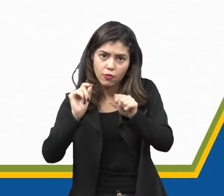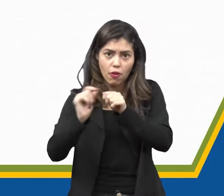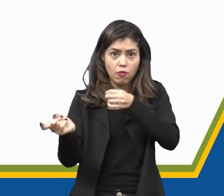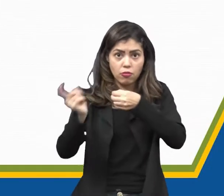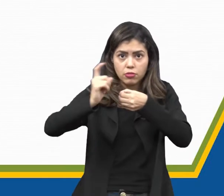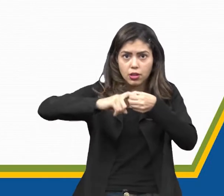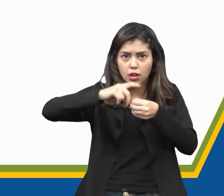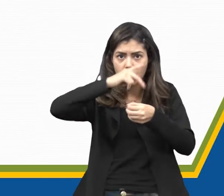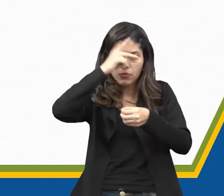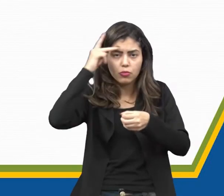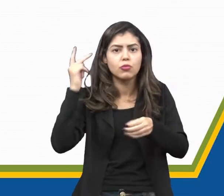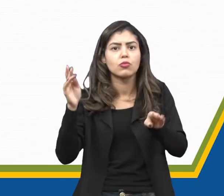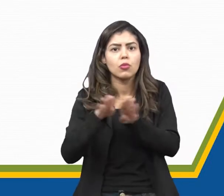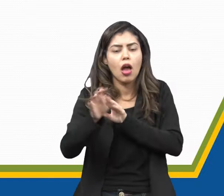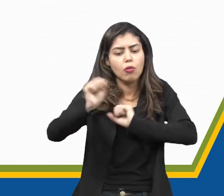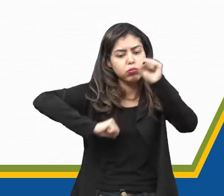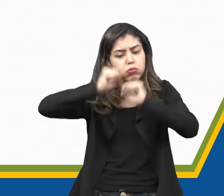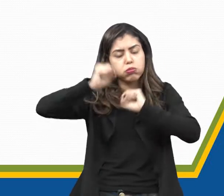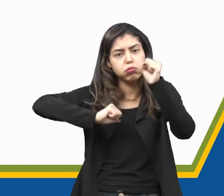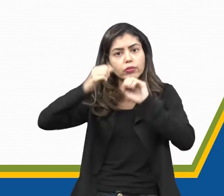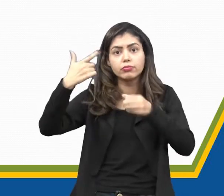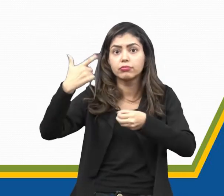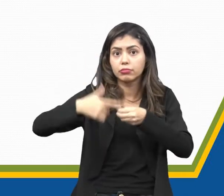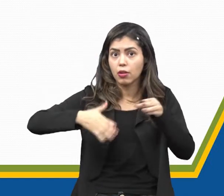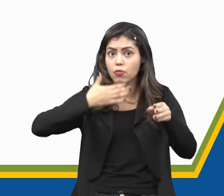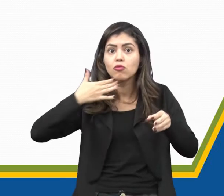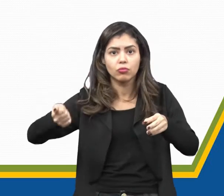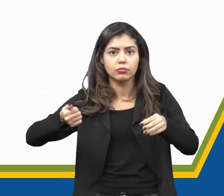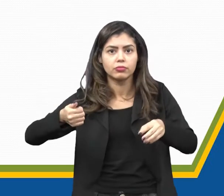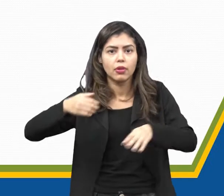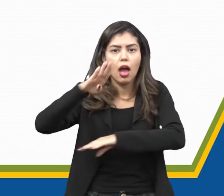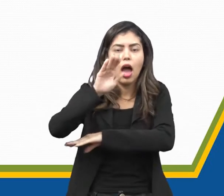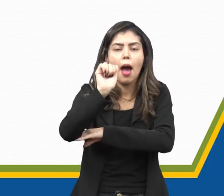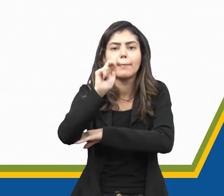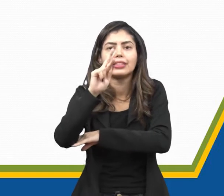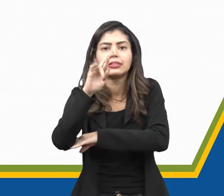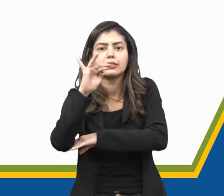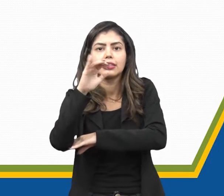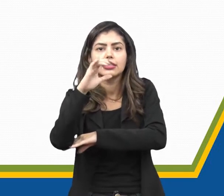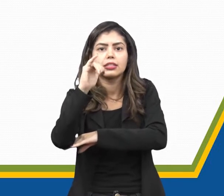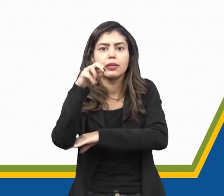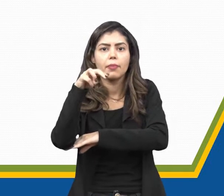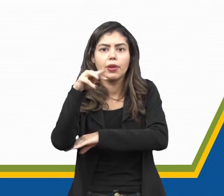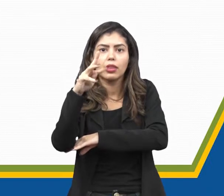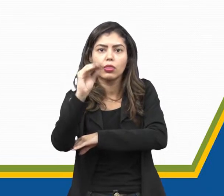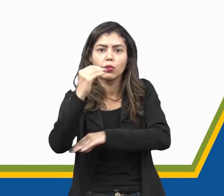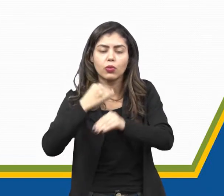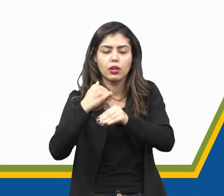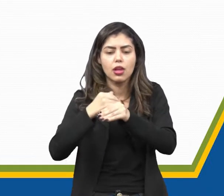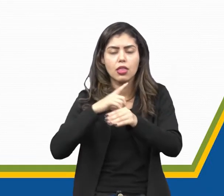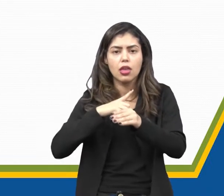especialmente para o abastecimento das indústrias, tá? Assim, os agricultores e pecuaristas tornam-se